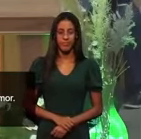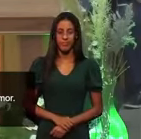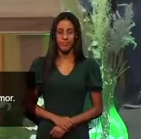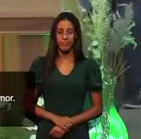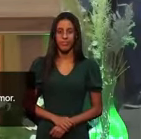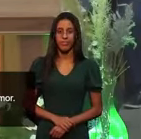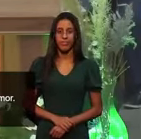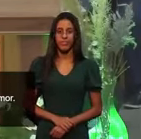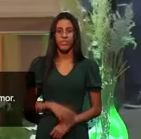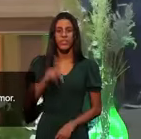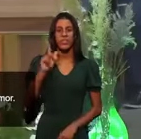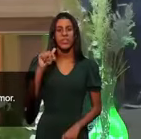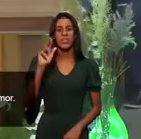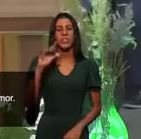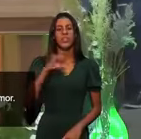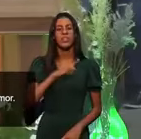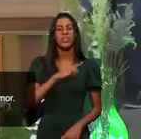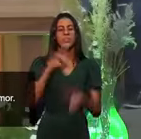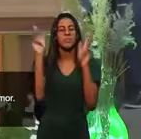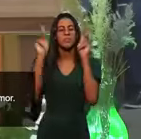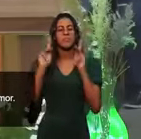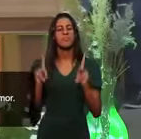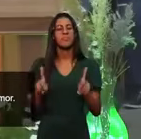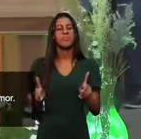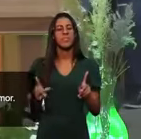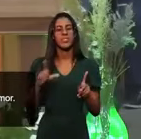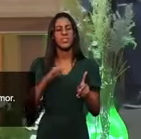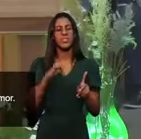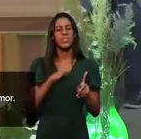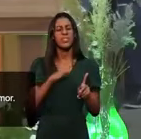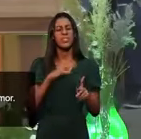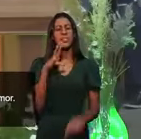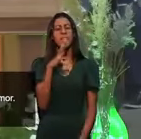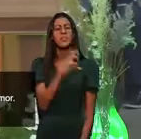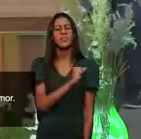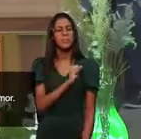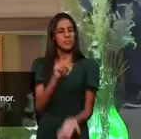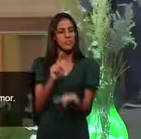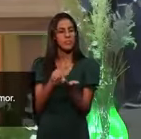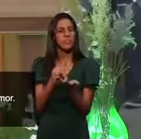Quem está em paz aí? Quem tem amor de verdade aí com seu irmão?